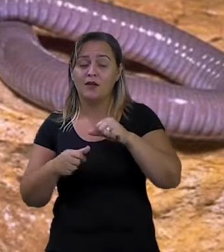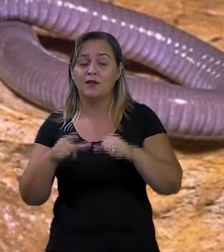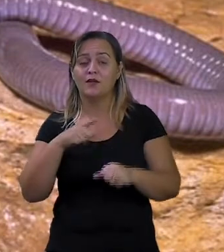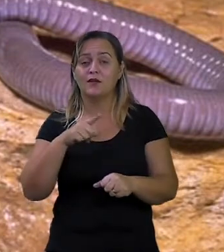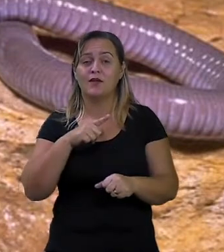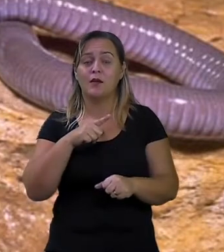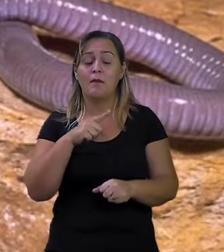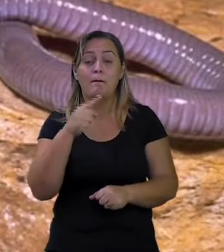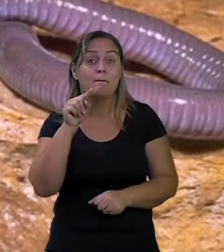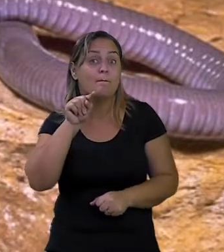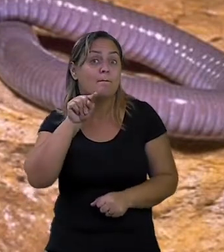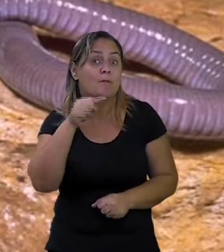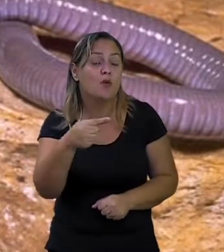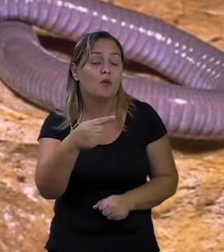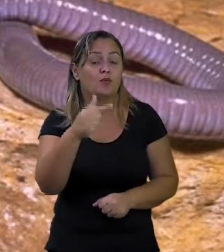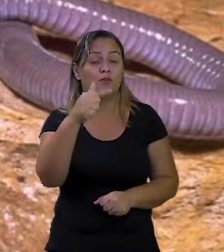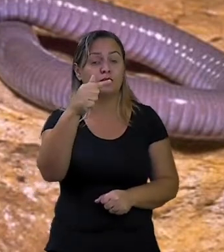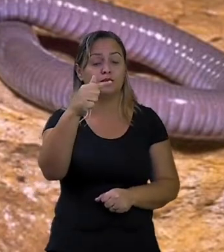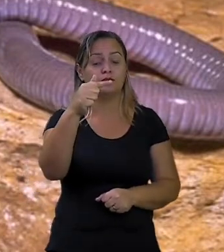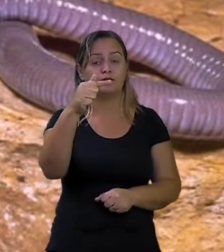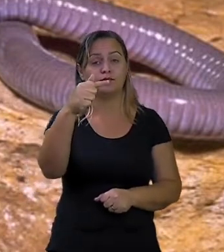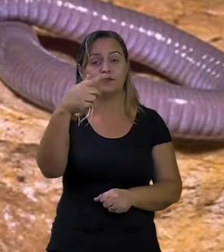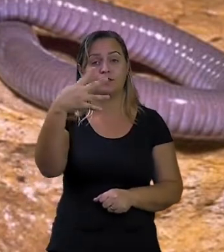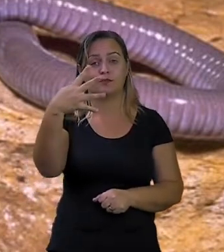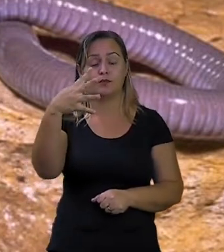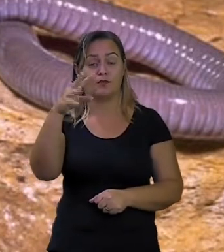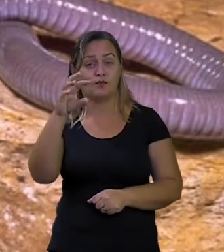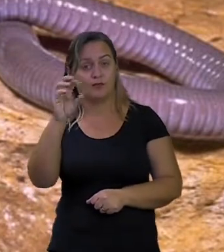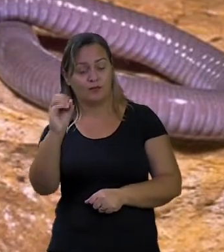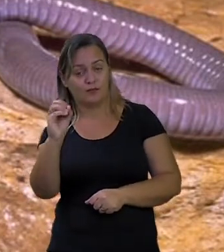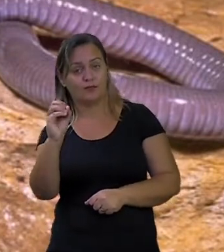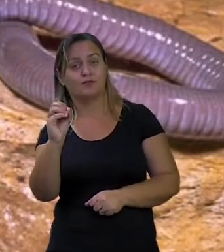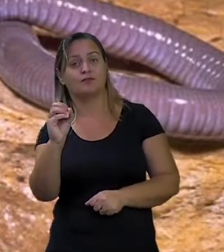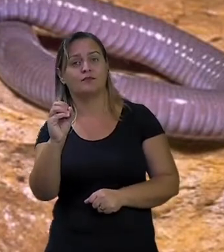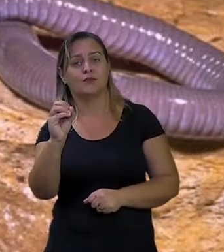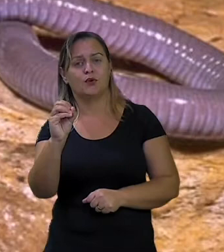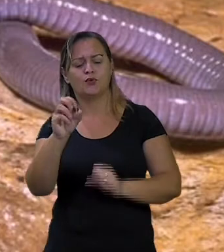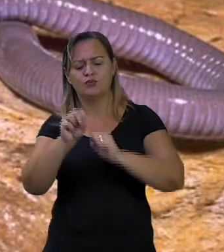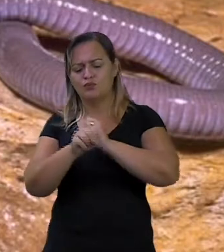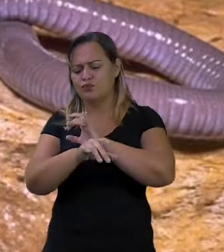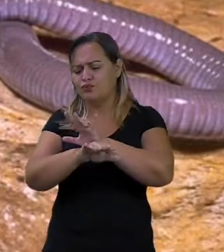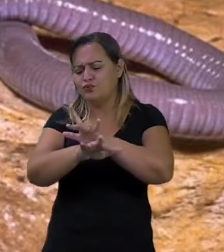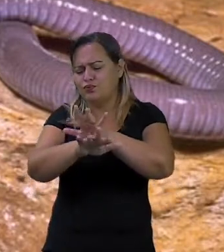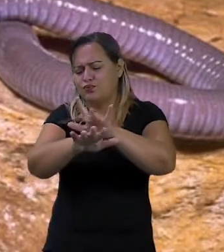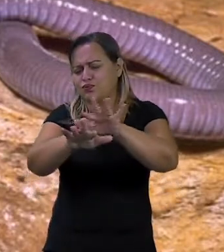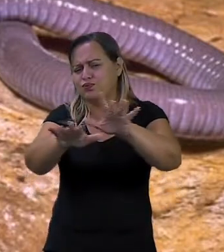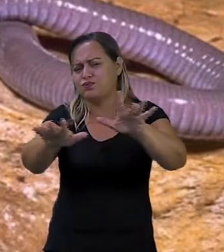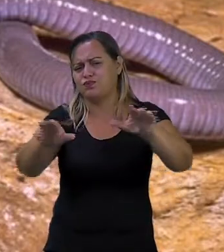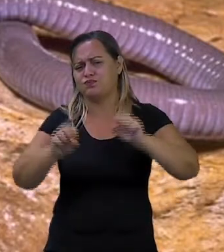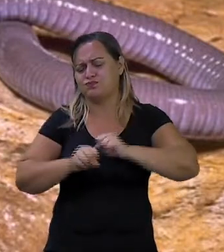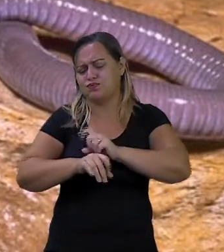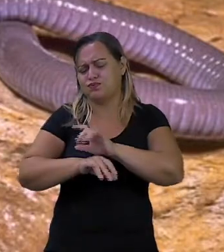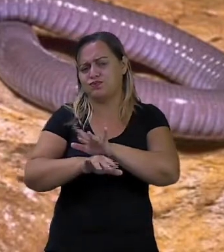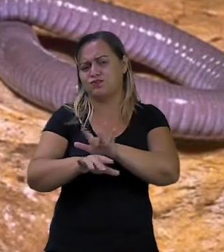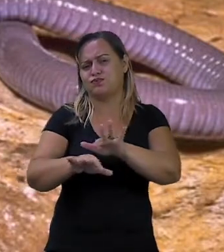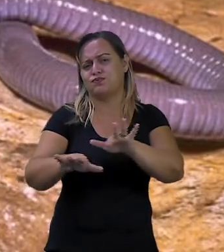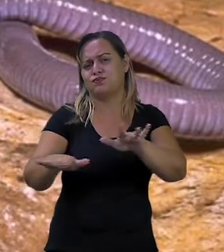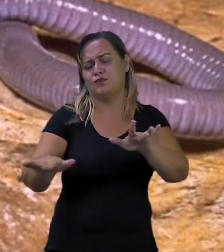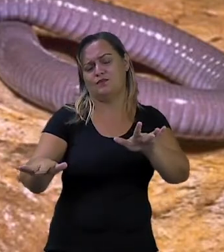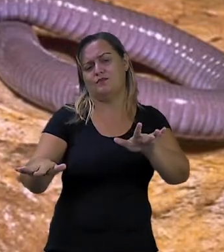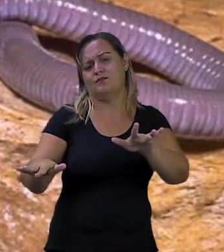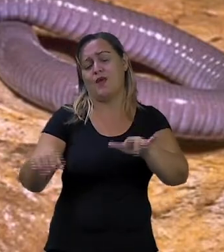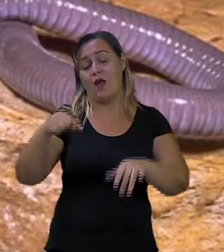1.740 espécies, que estão distribuídos em vários gêneros, em várias famílias. No Brasil,